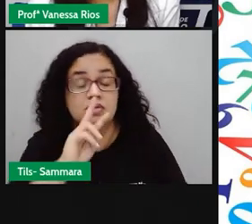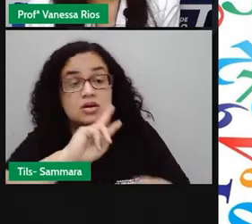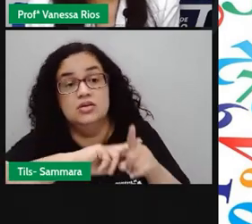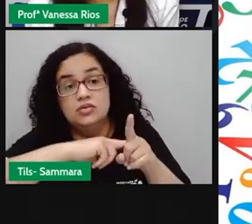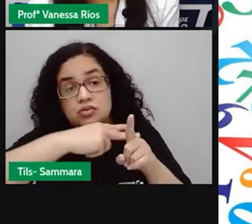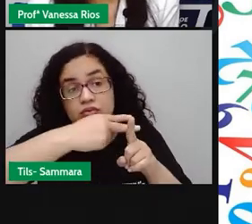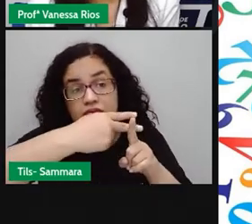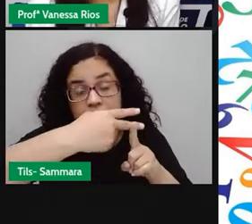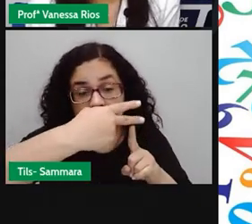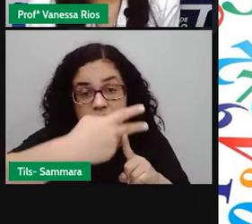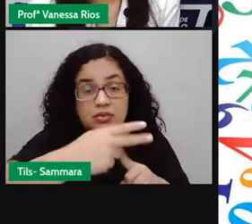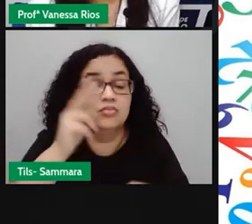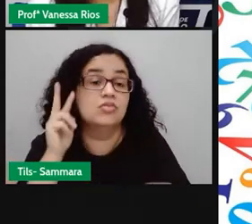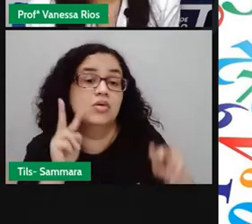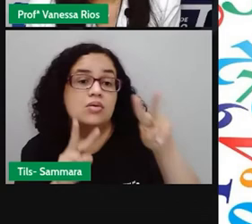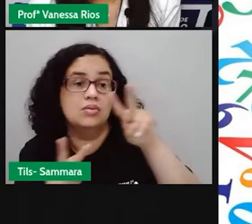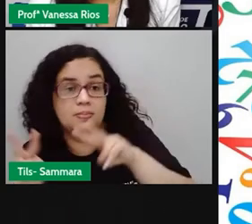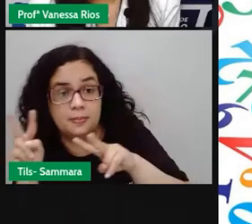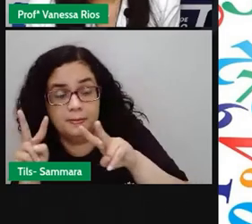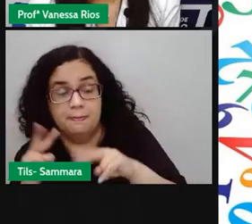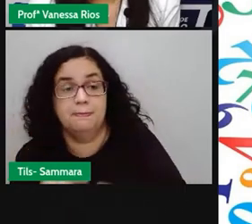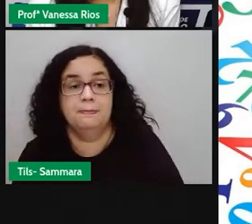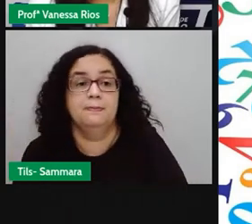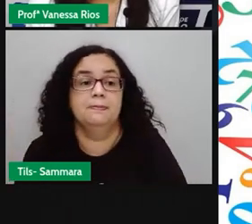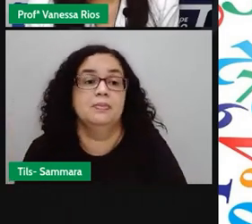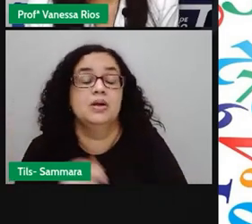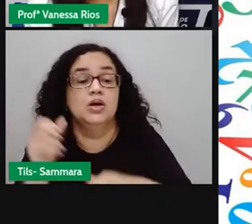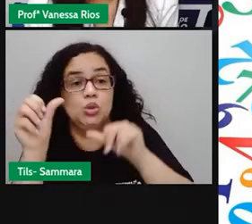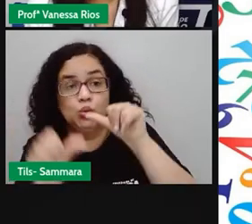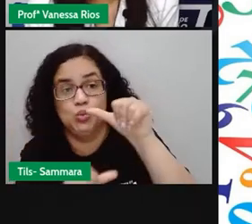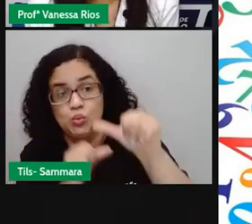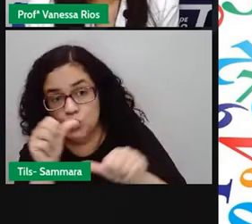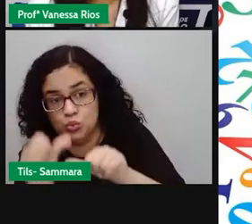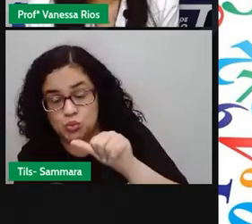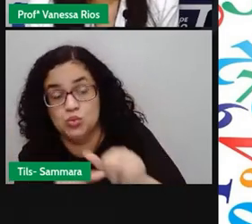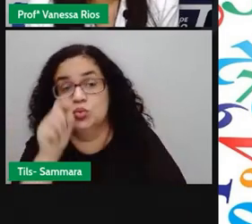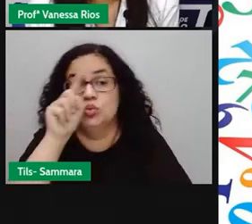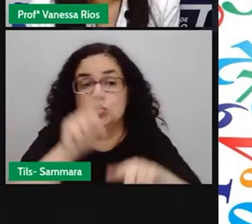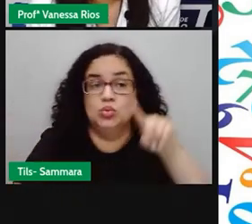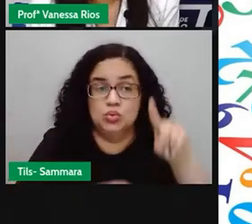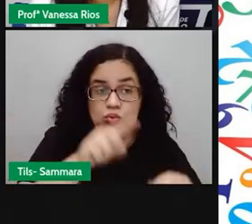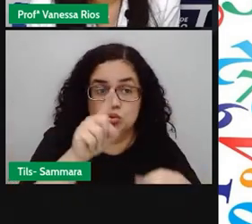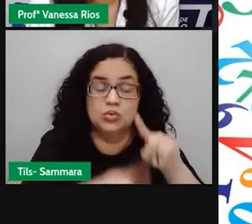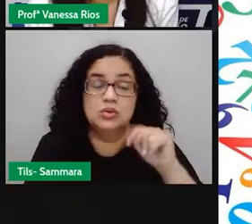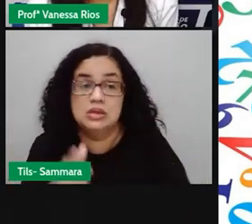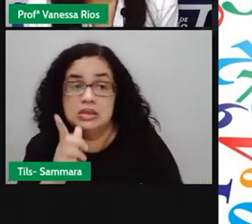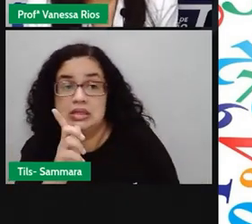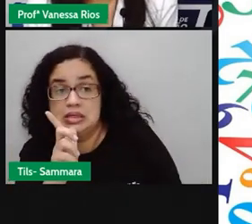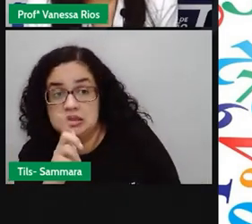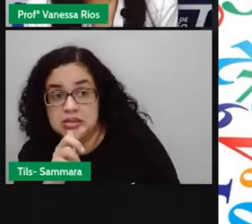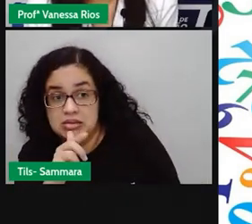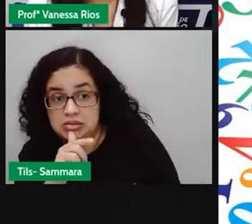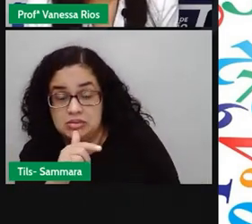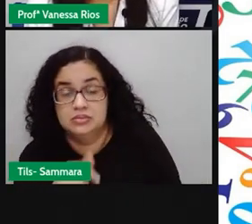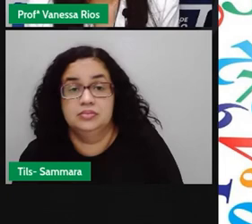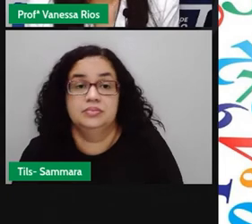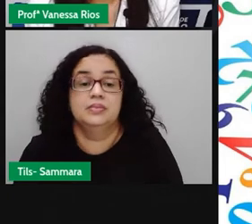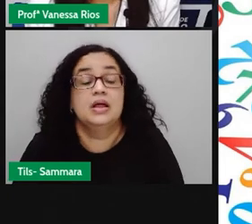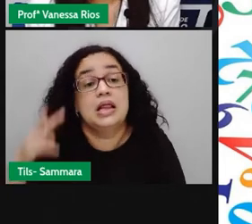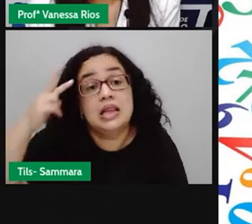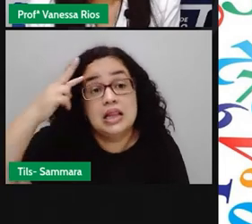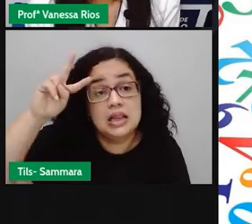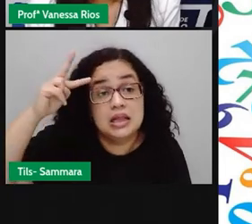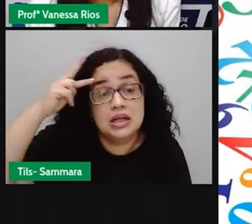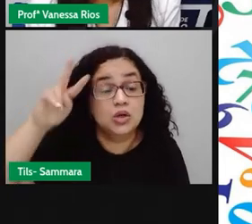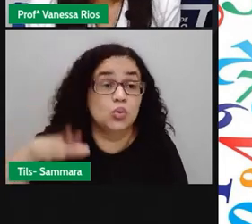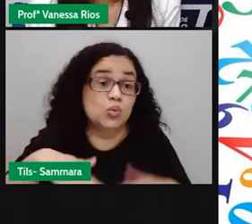aí de mililitros, a gente observa aí, a variação, né, dos materiais líquidos que foram medidos.